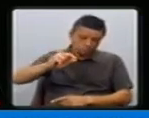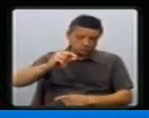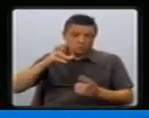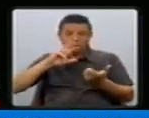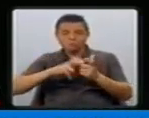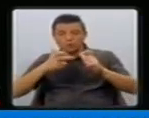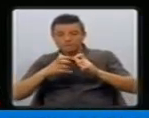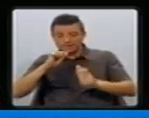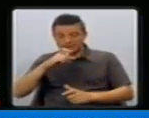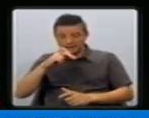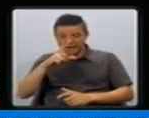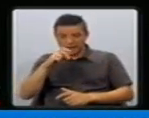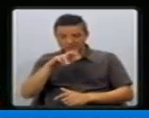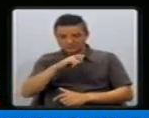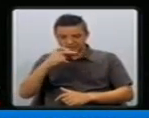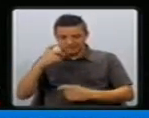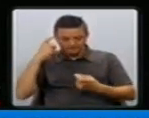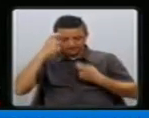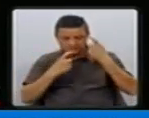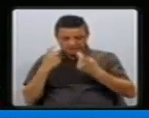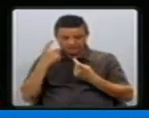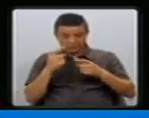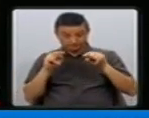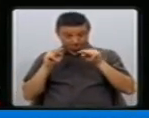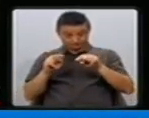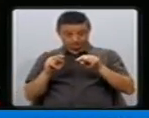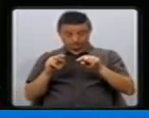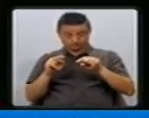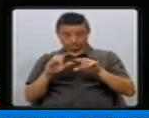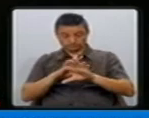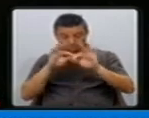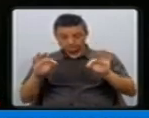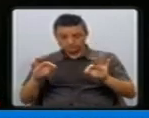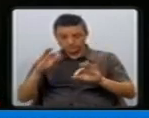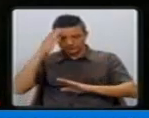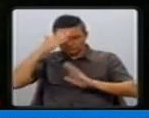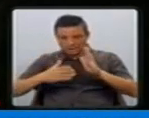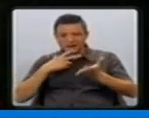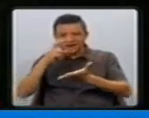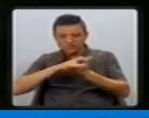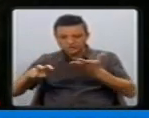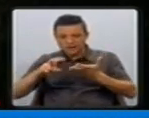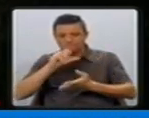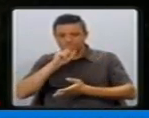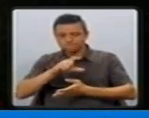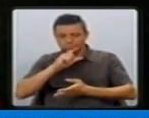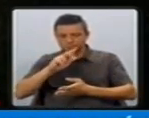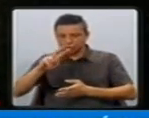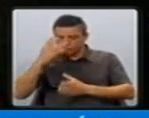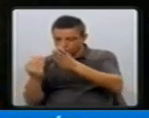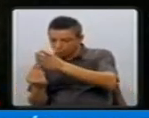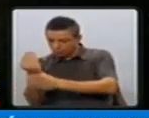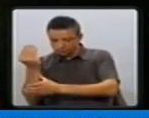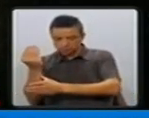galáxias? Bom, nós pensamos que as galáxias, as fontes energéticas das galáxias podem ter 2 origens.